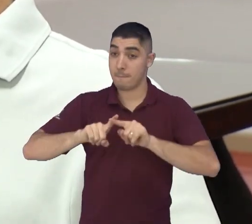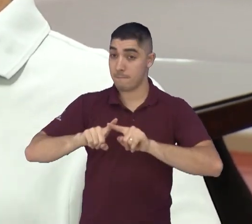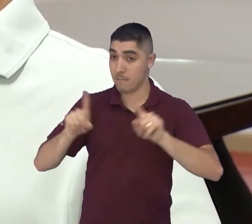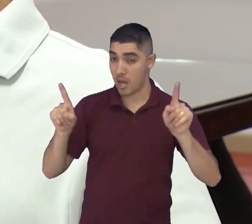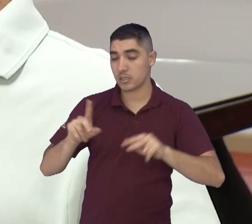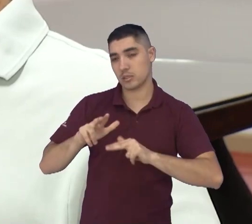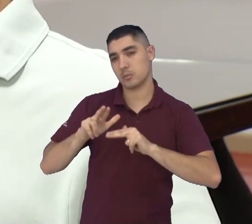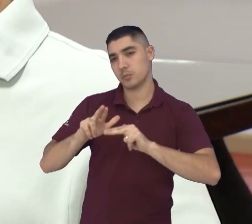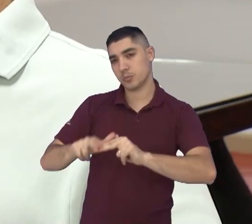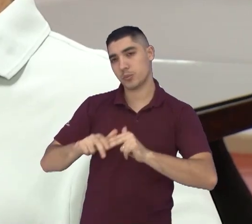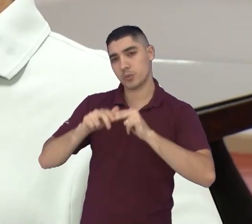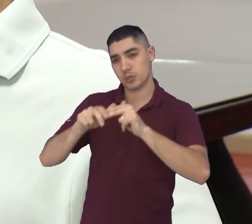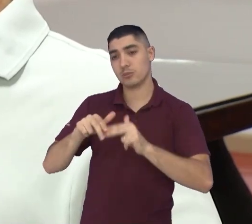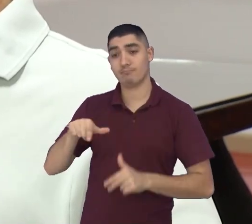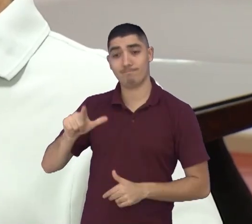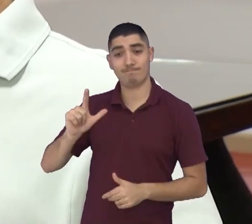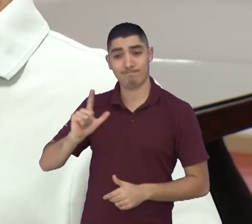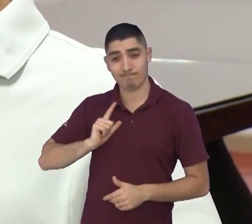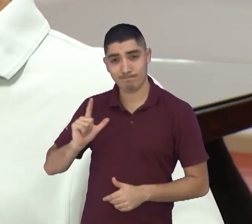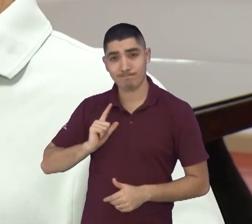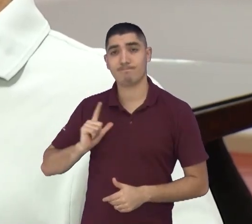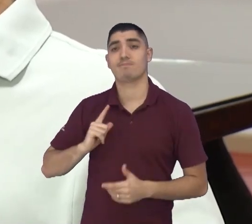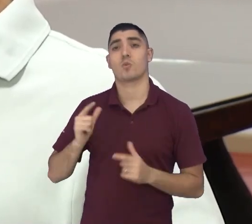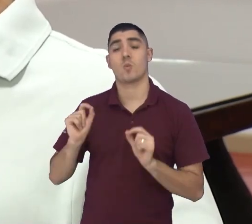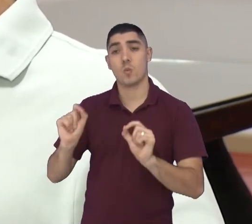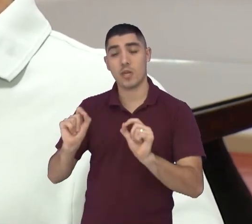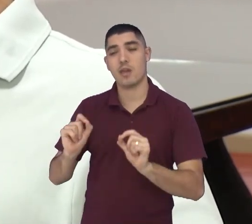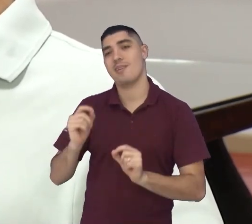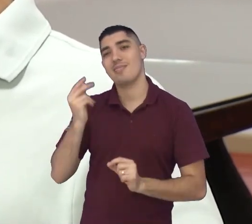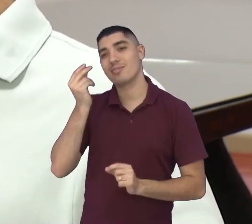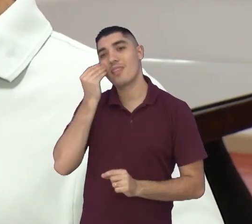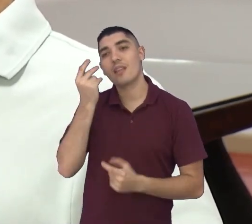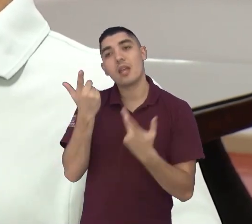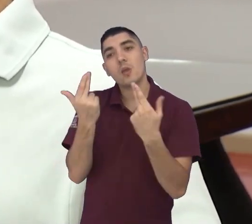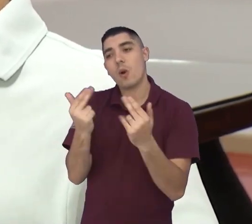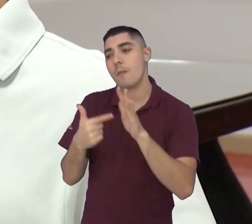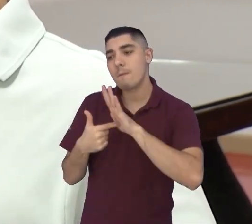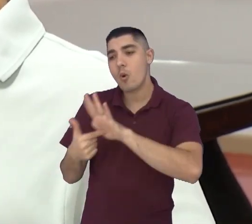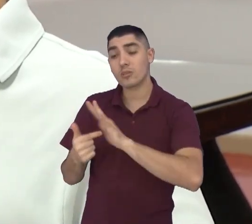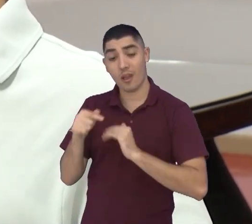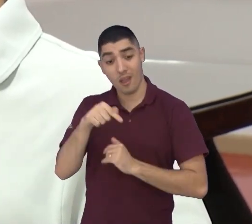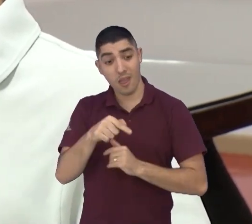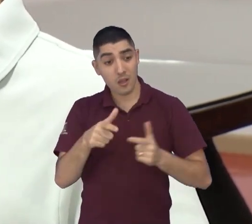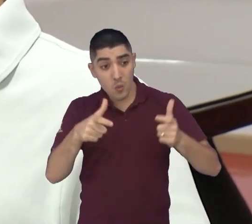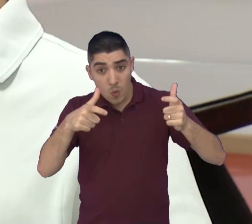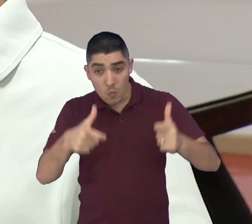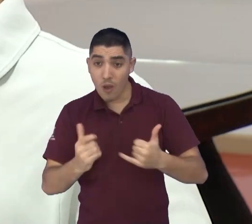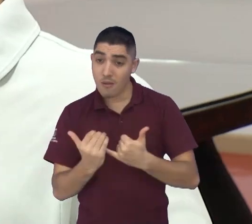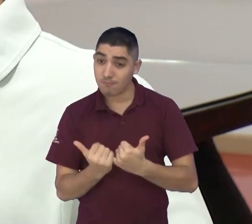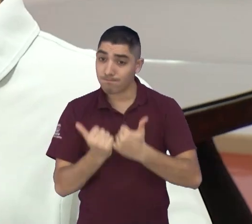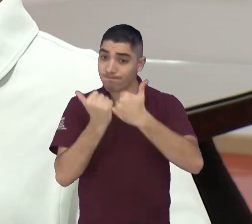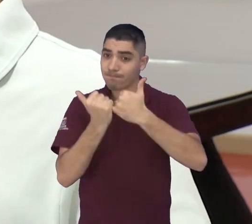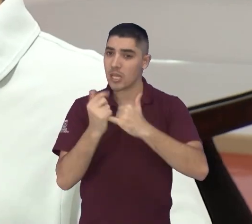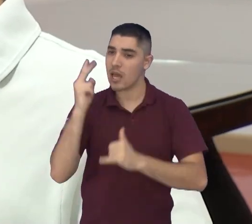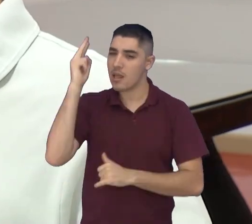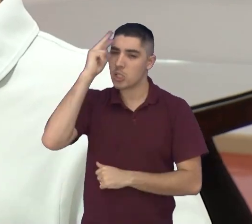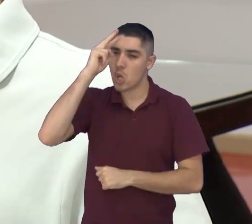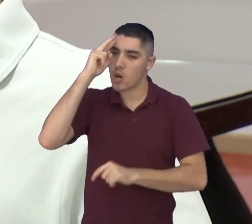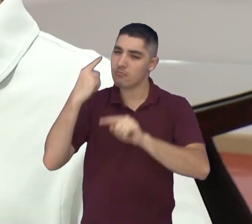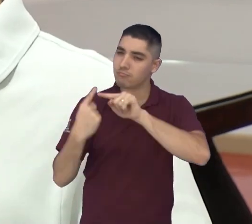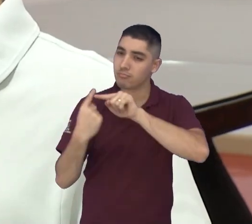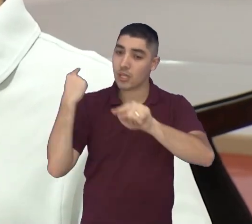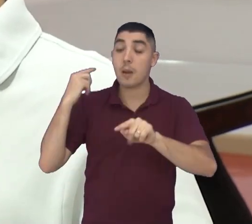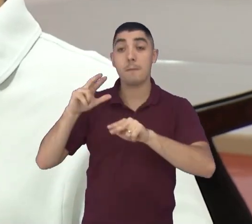Unesco, vamos dizer, Porto Seguro passou a ser um bem histórico pela Unesco. Isso demonstra